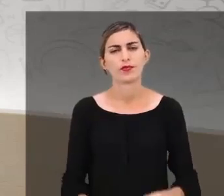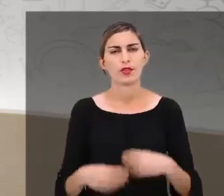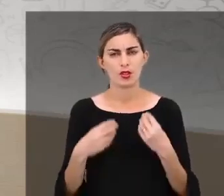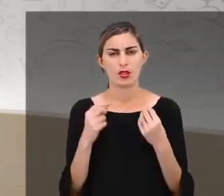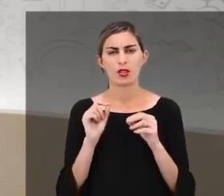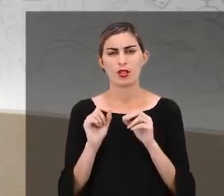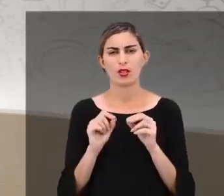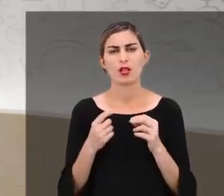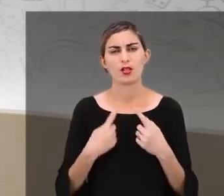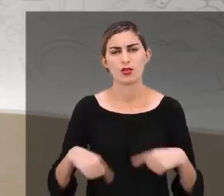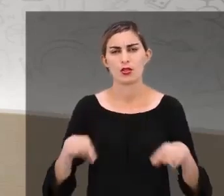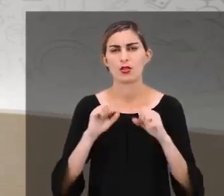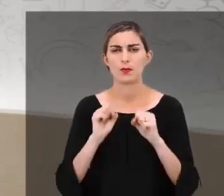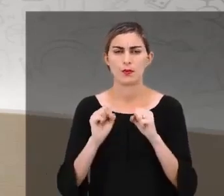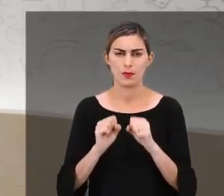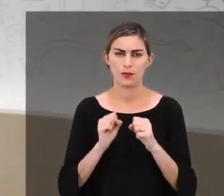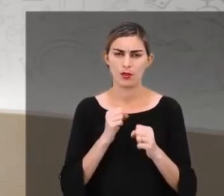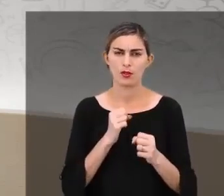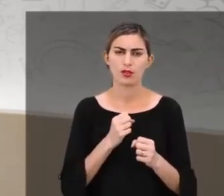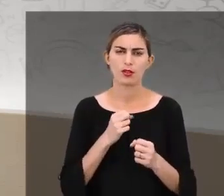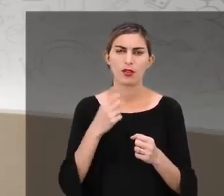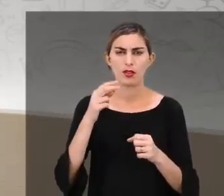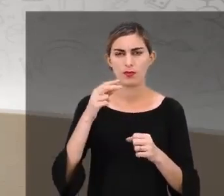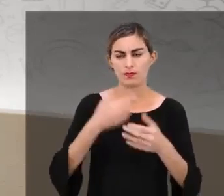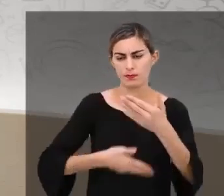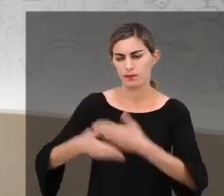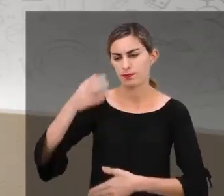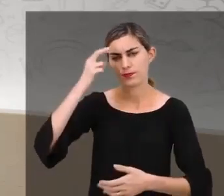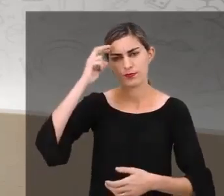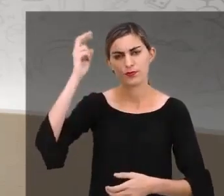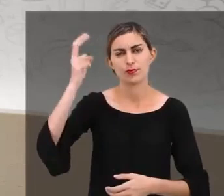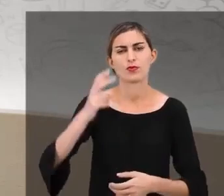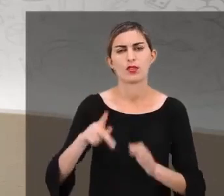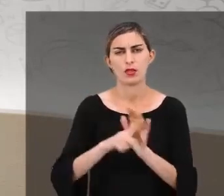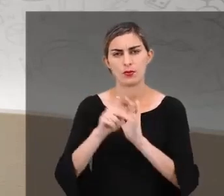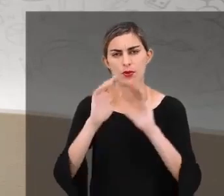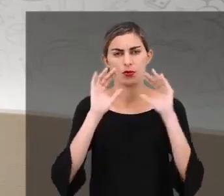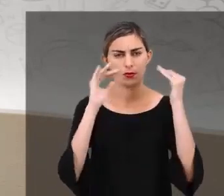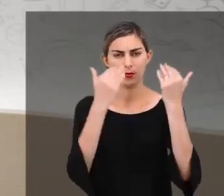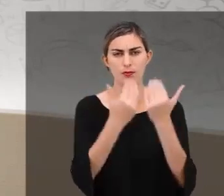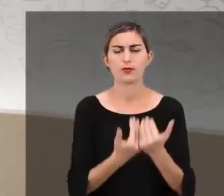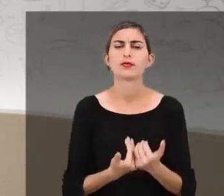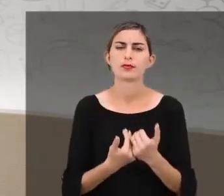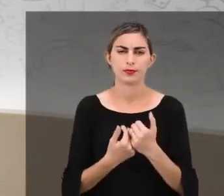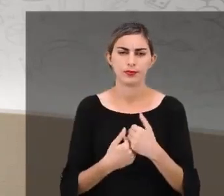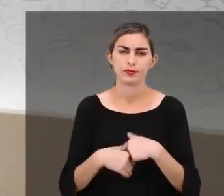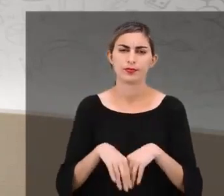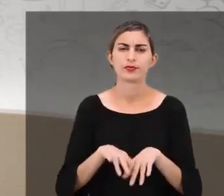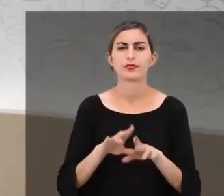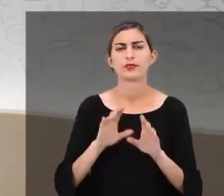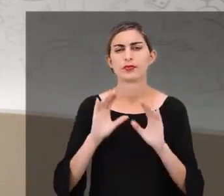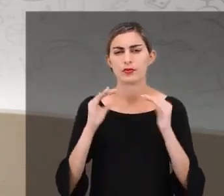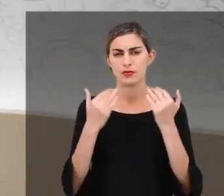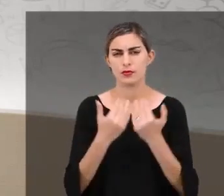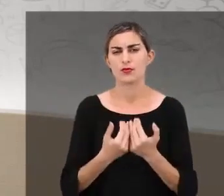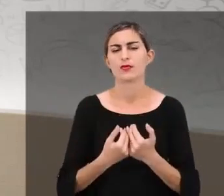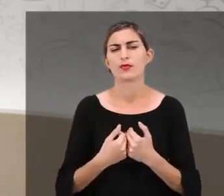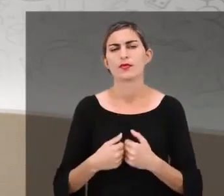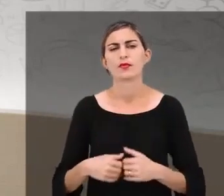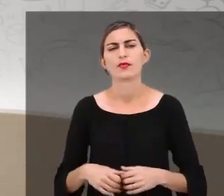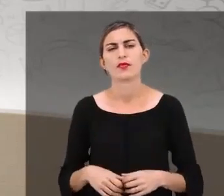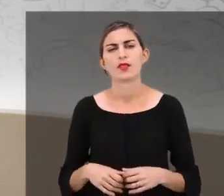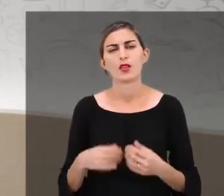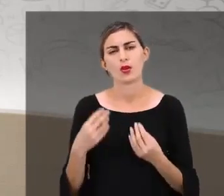Com quem a gente pode contar para fazer mediação cultural? Com a própria comunidade, principalmente quando é uma biblioteca comunitária, uma biblioteca